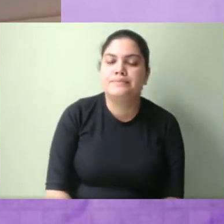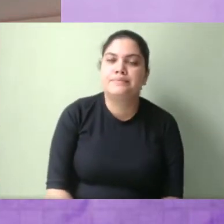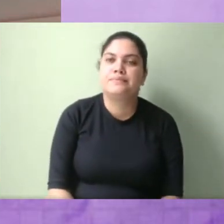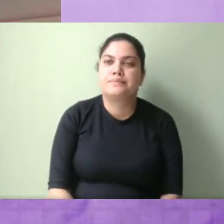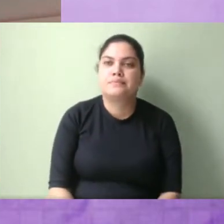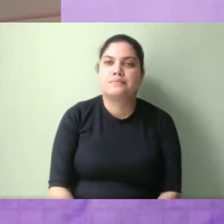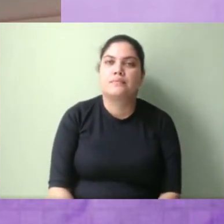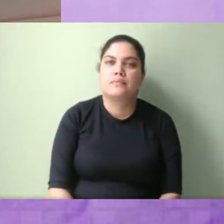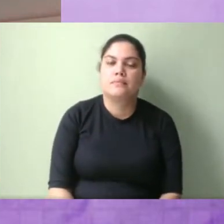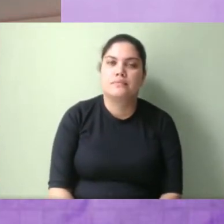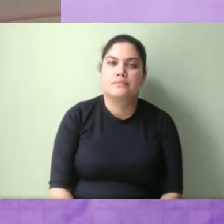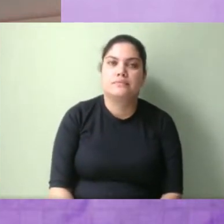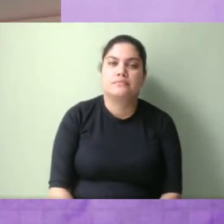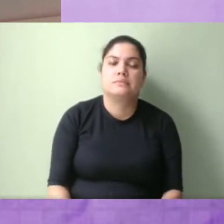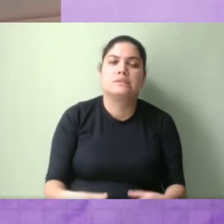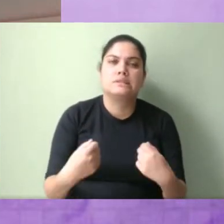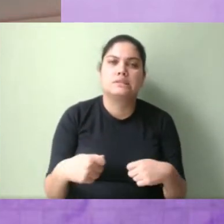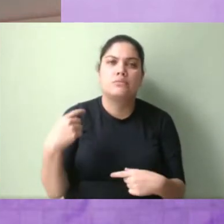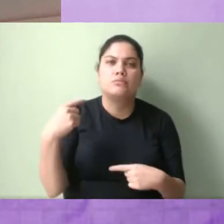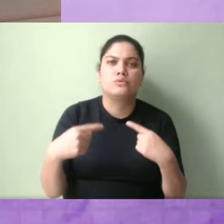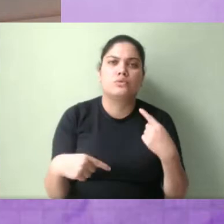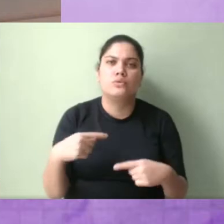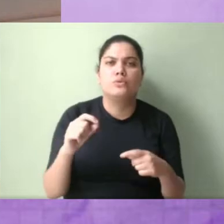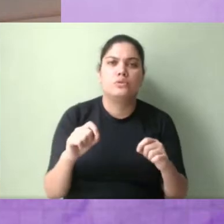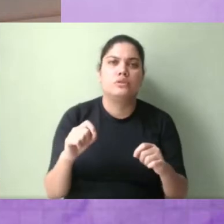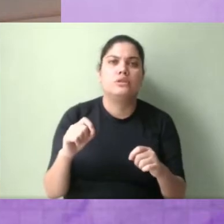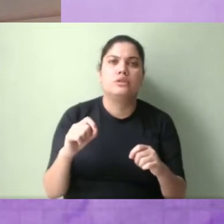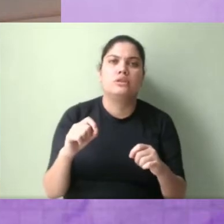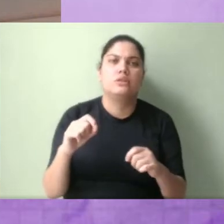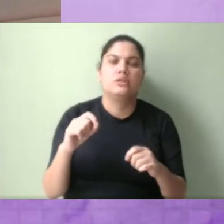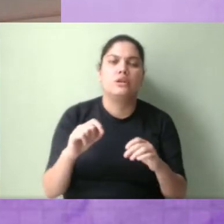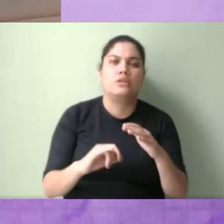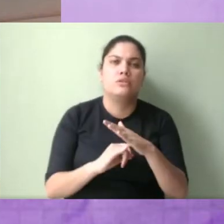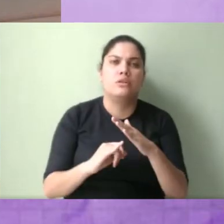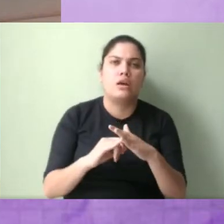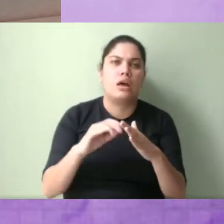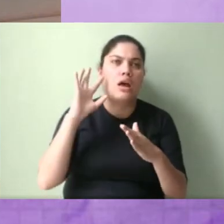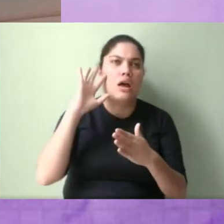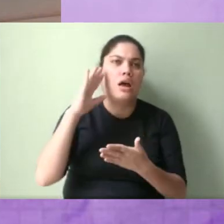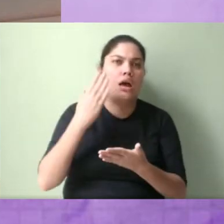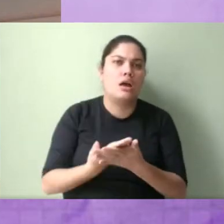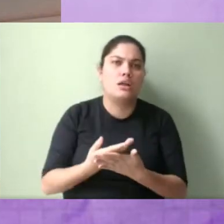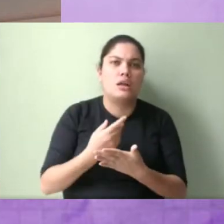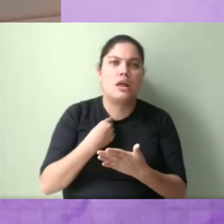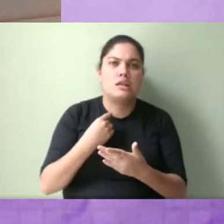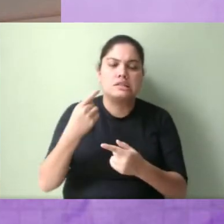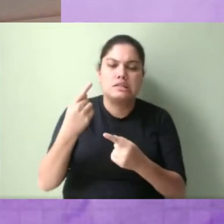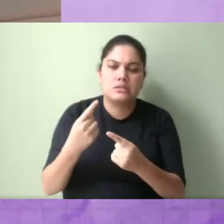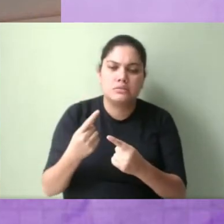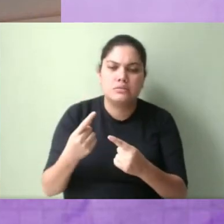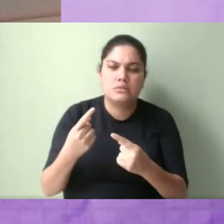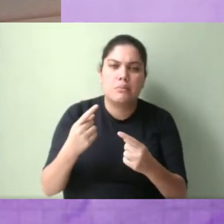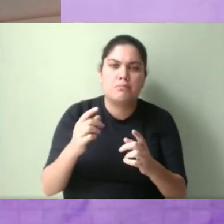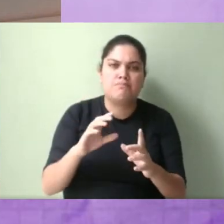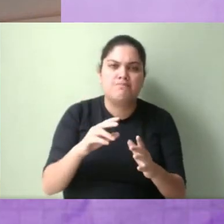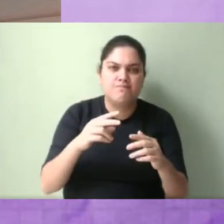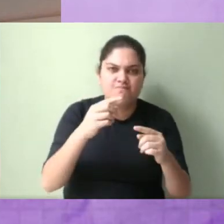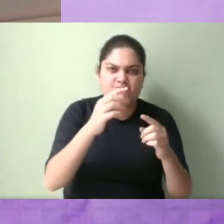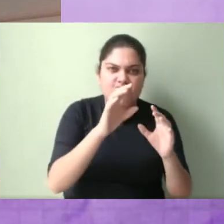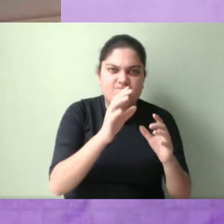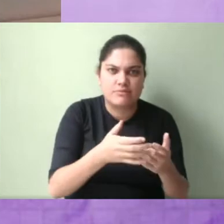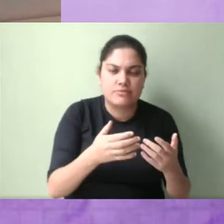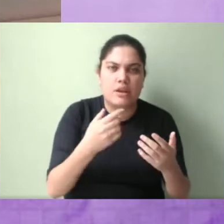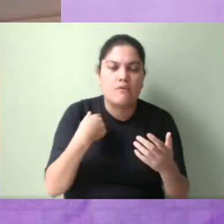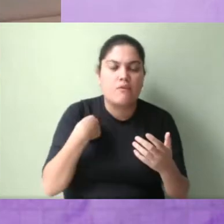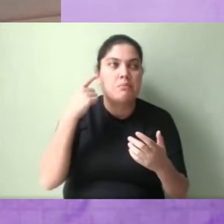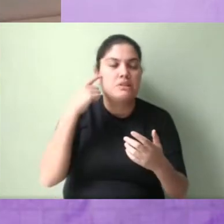específicas, o exemplo tem que vir de cima no fazer valer. Então, por exemplo, é preciso ter uma política do que a